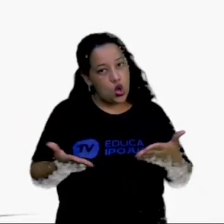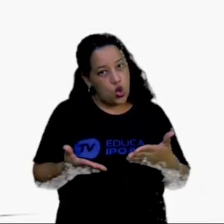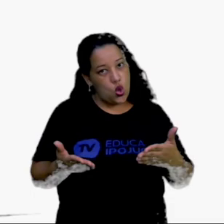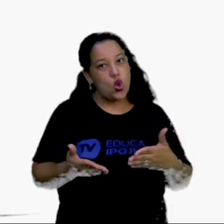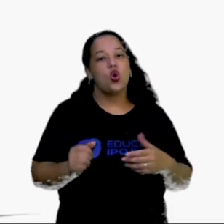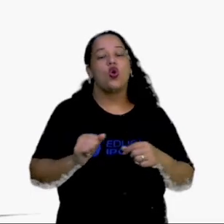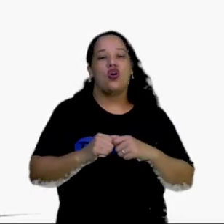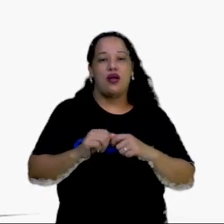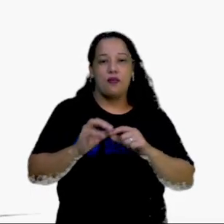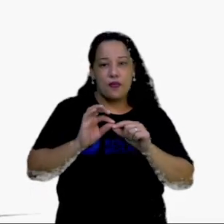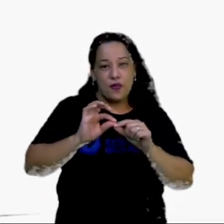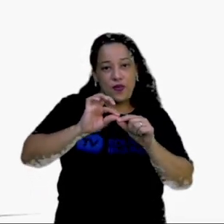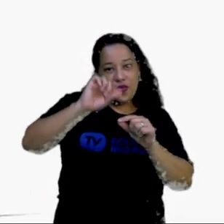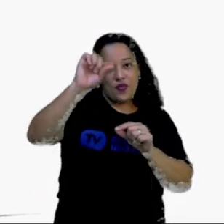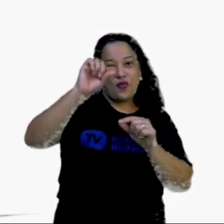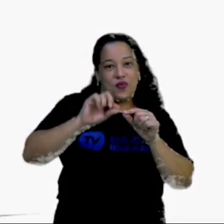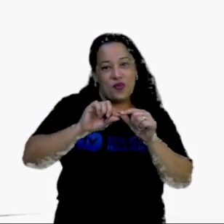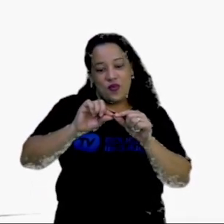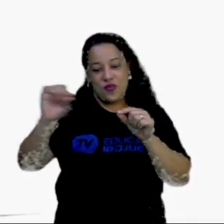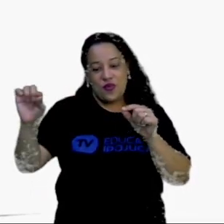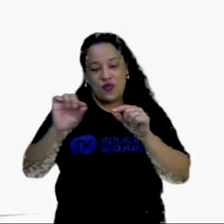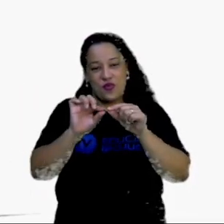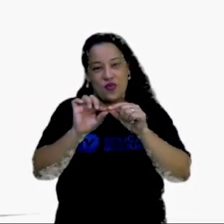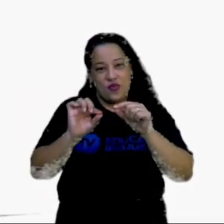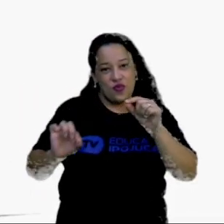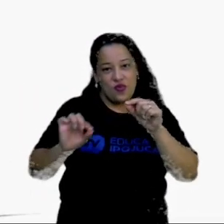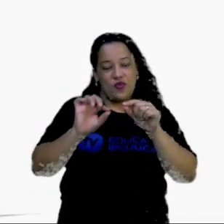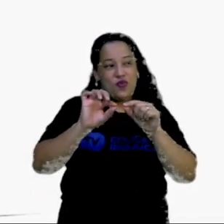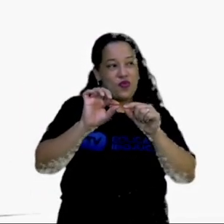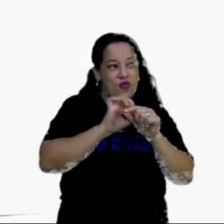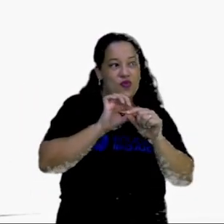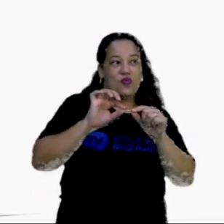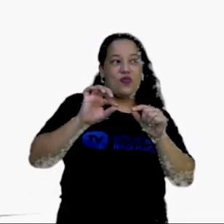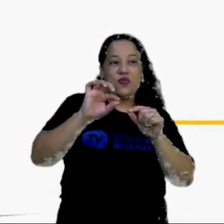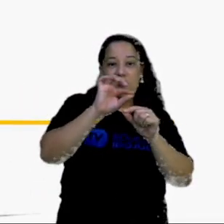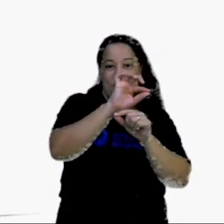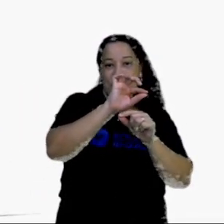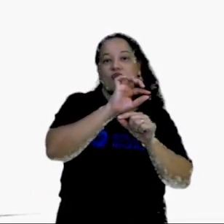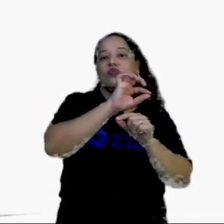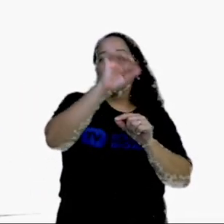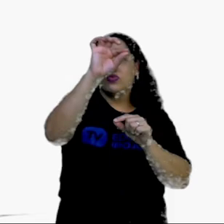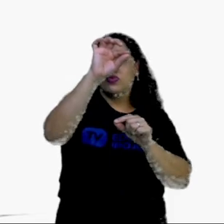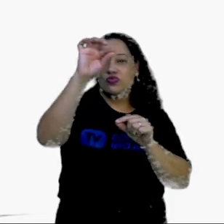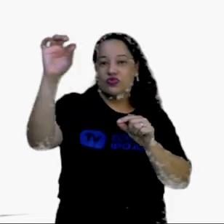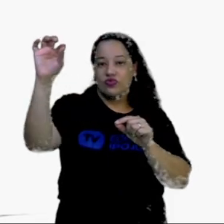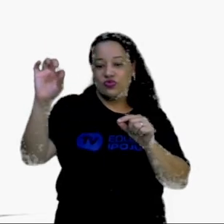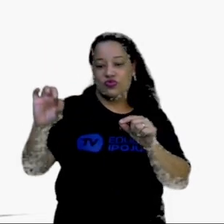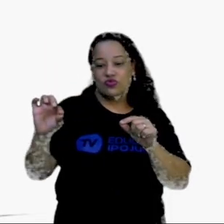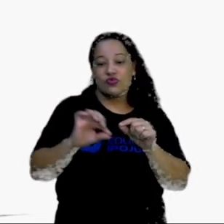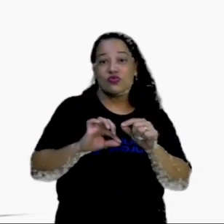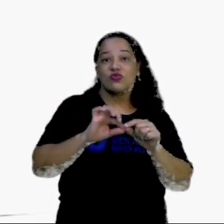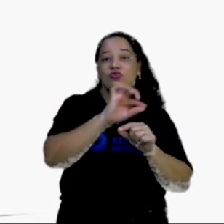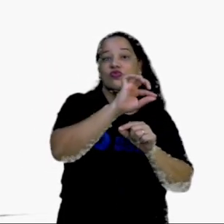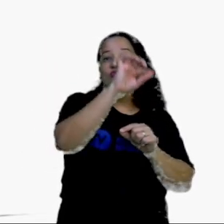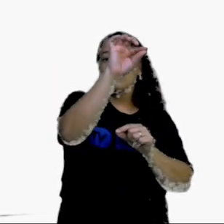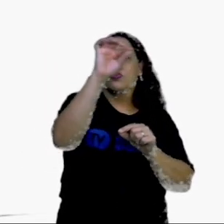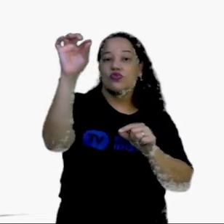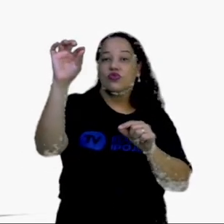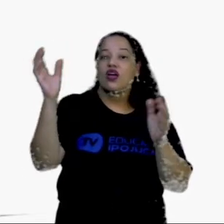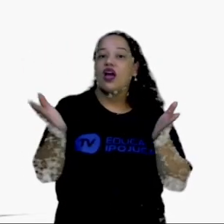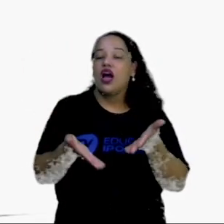régua todos os pontos. Olha aí. Todos os pontos, ligando com a régua,